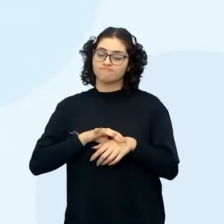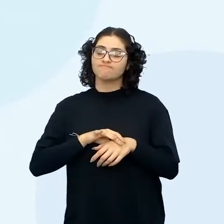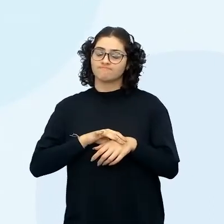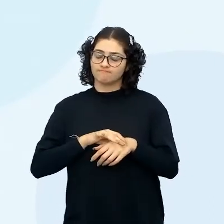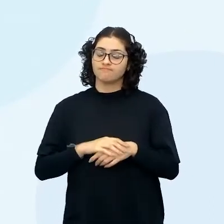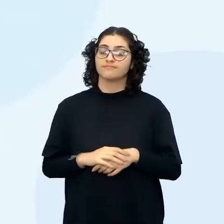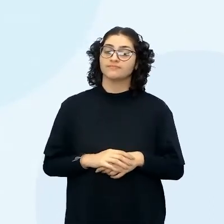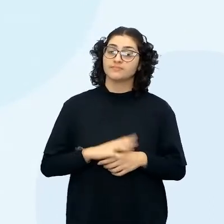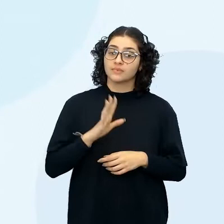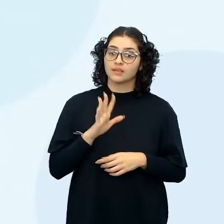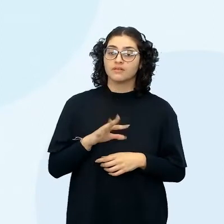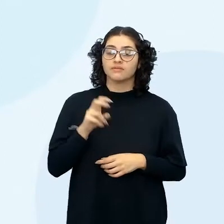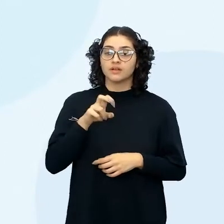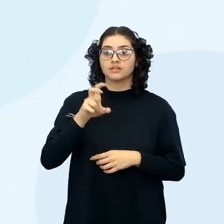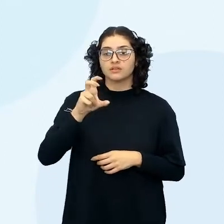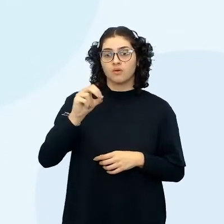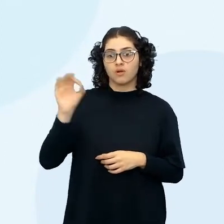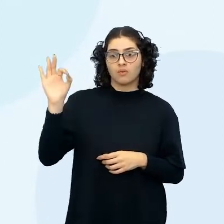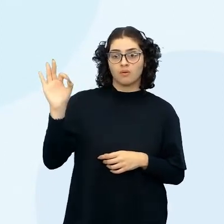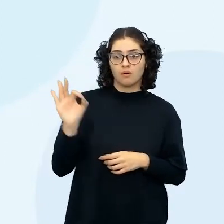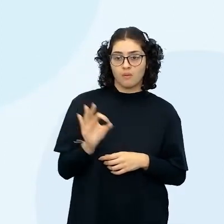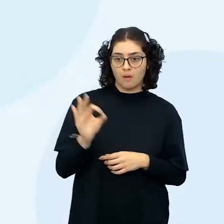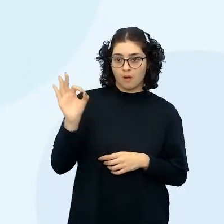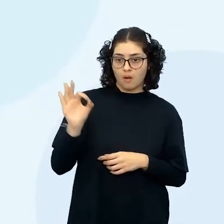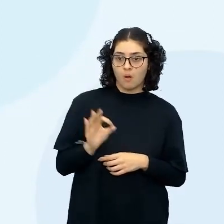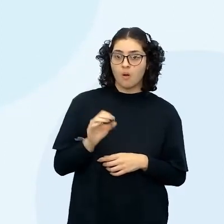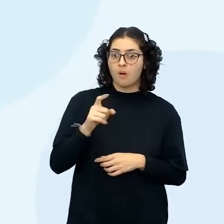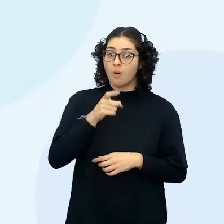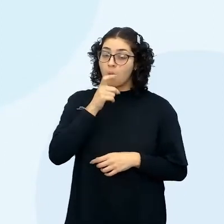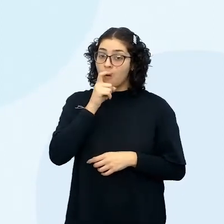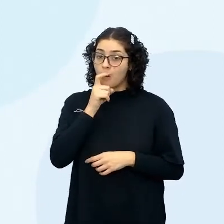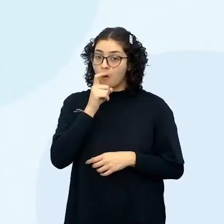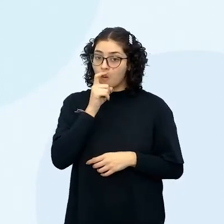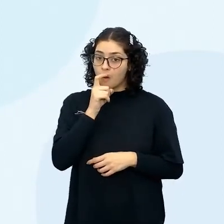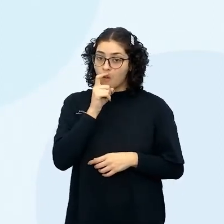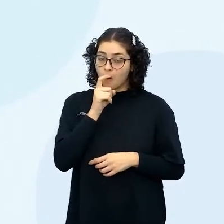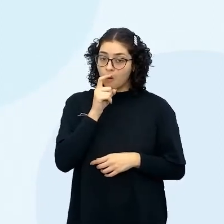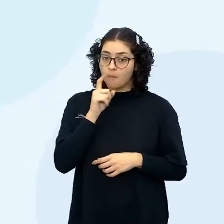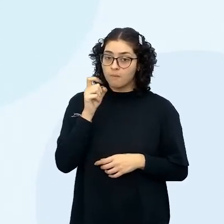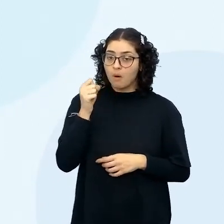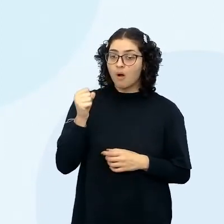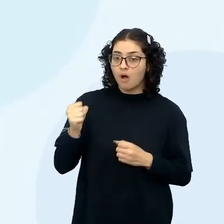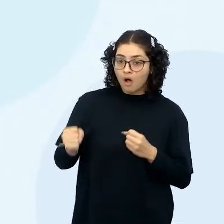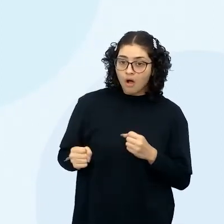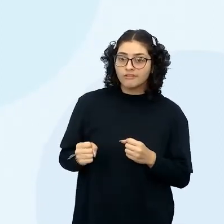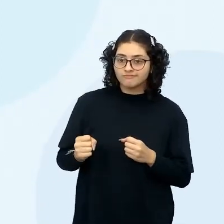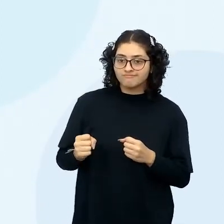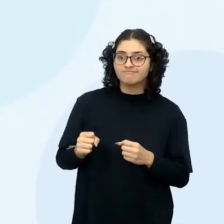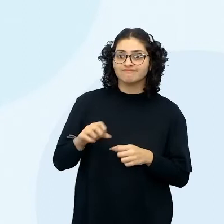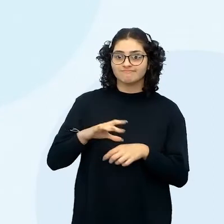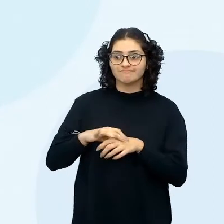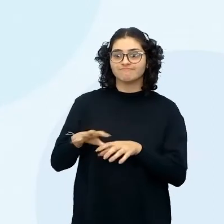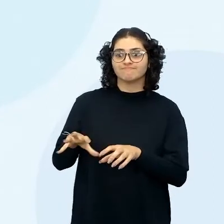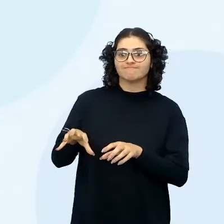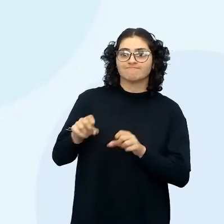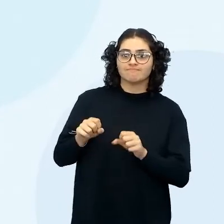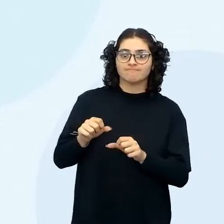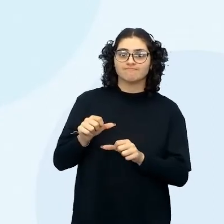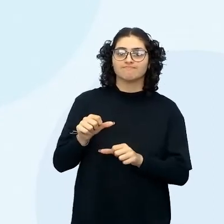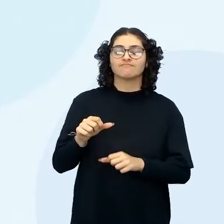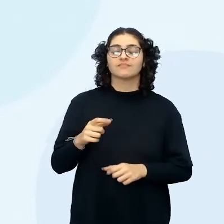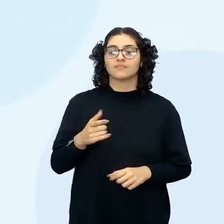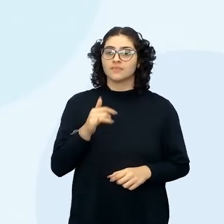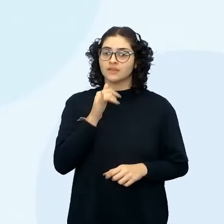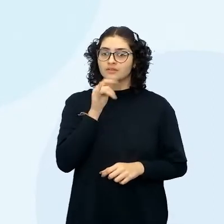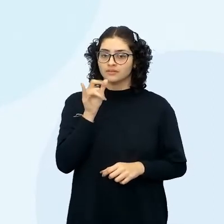só, 50% dos homens podem ser afetados quando, então, eu